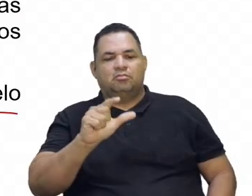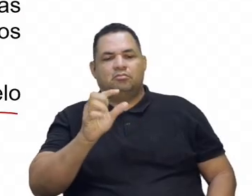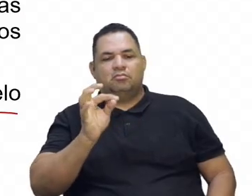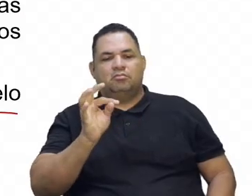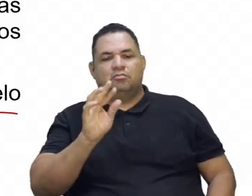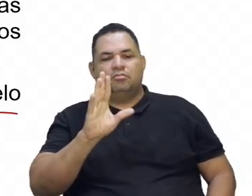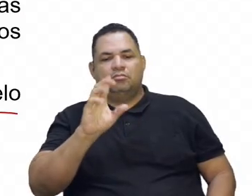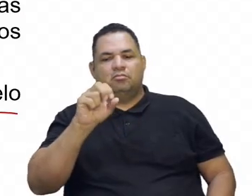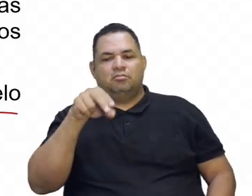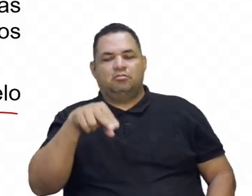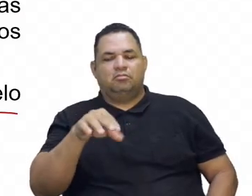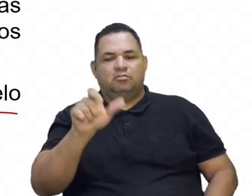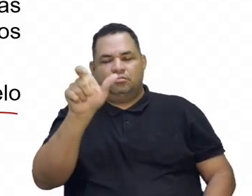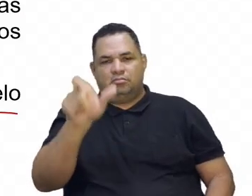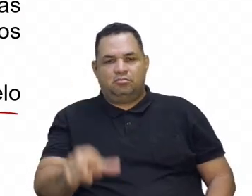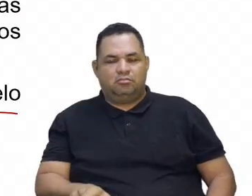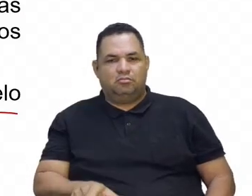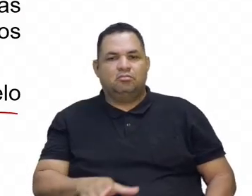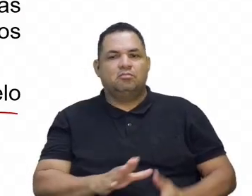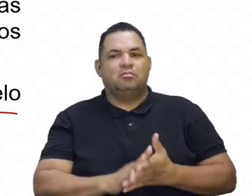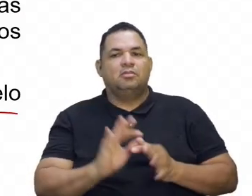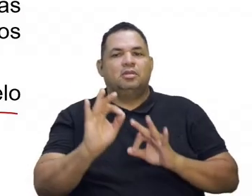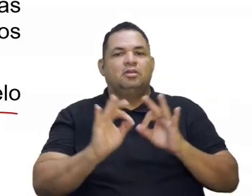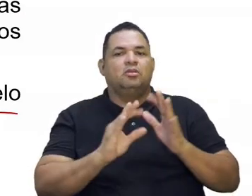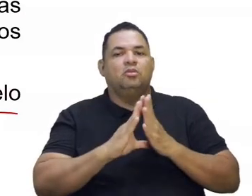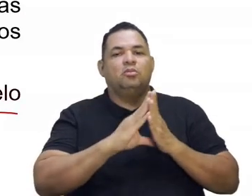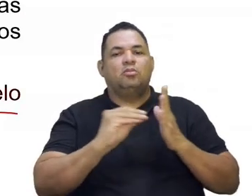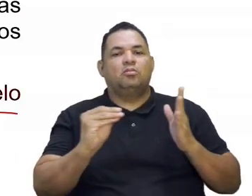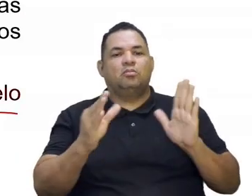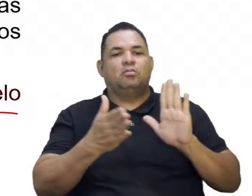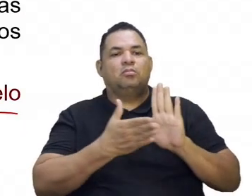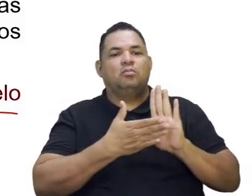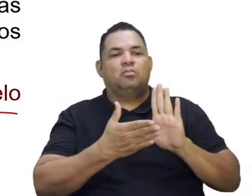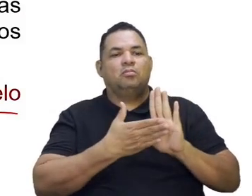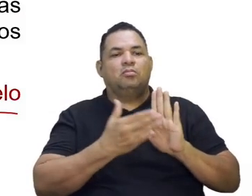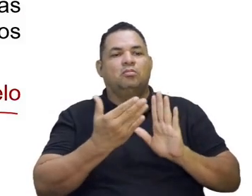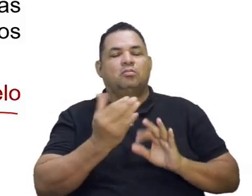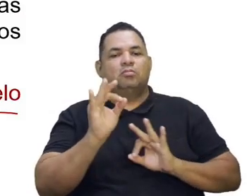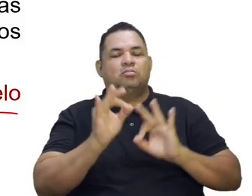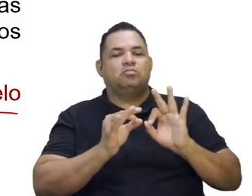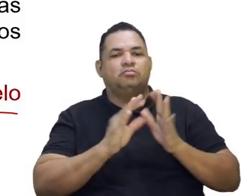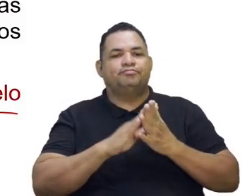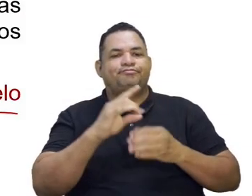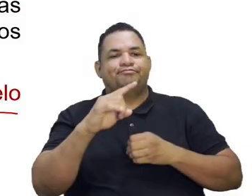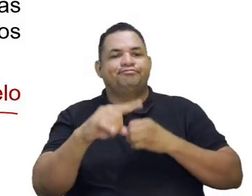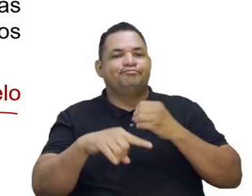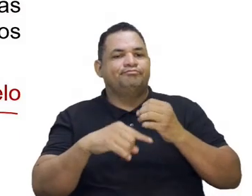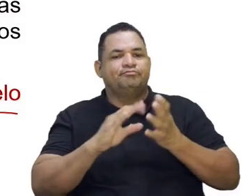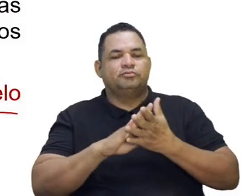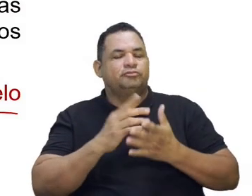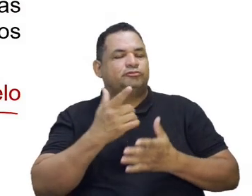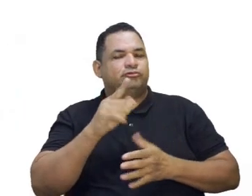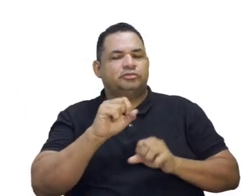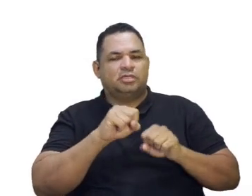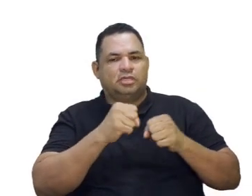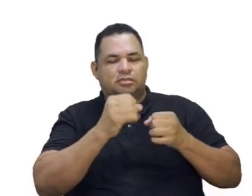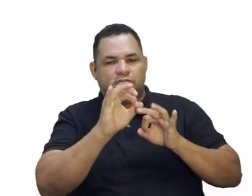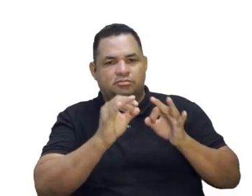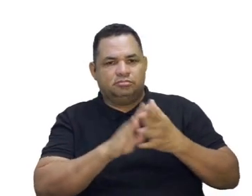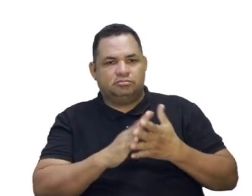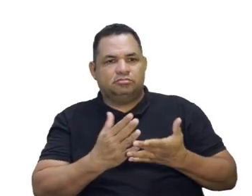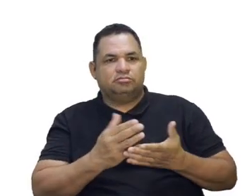é verdade. Gente, o modelo proposto por Dalton, ele é um modelo onde o átomo é indestrutível. E